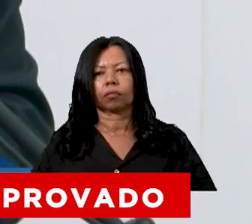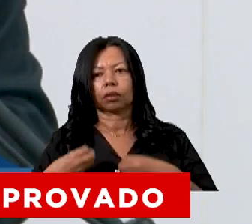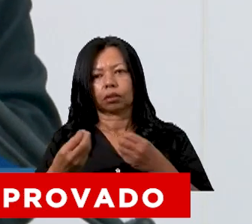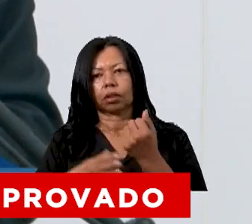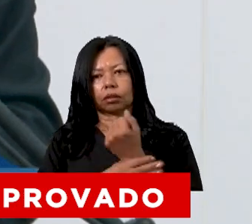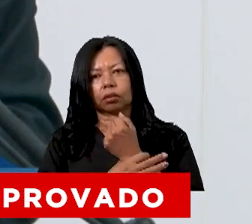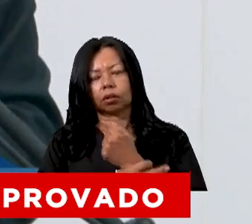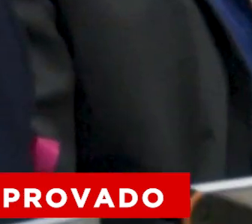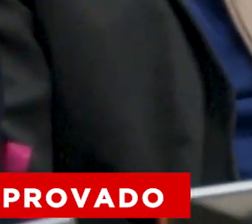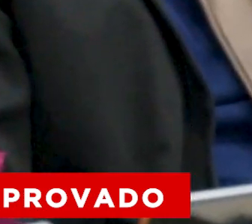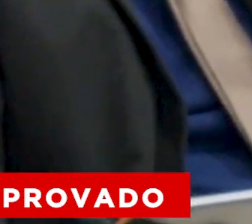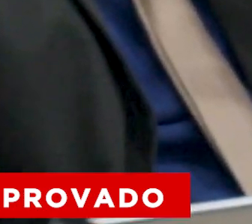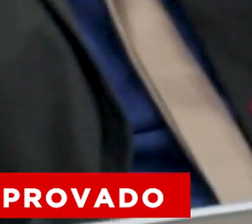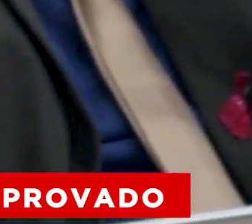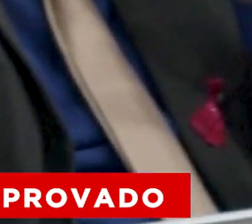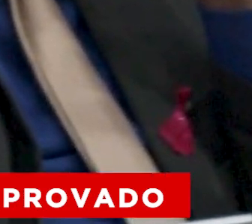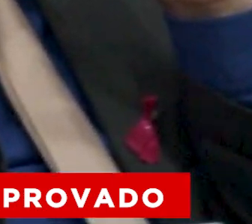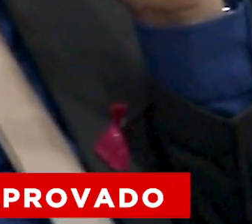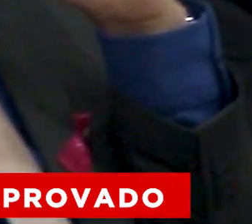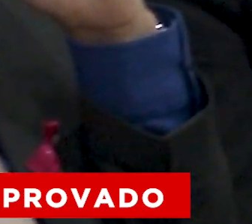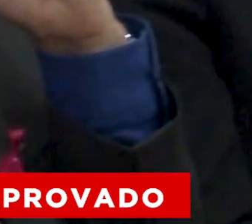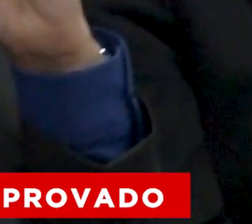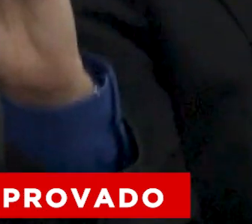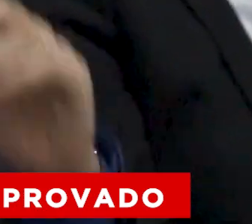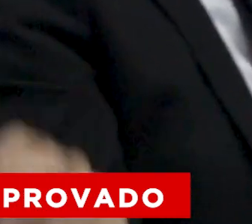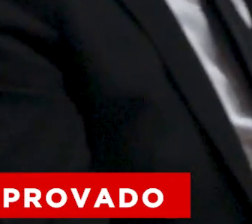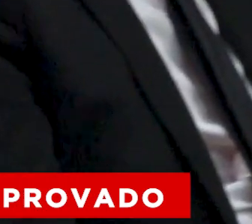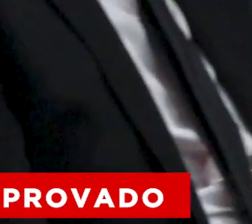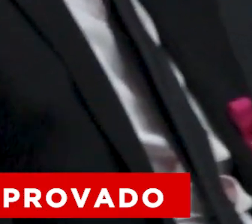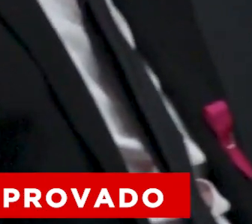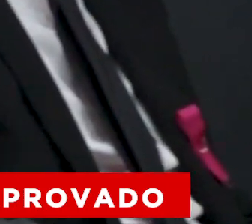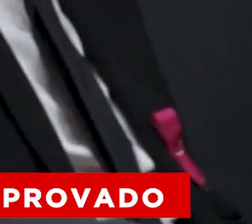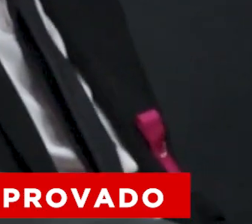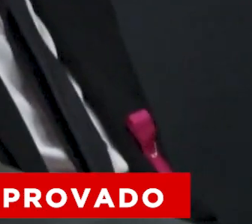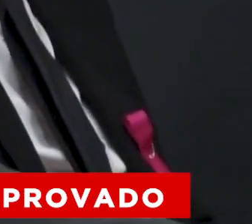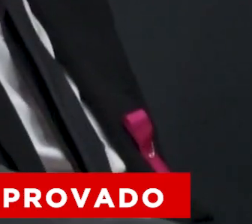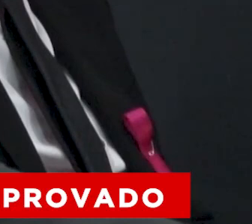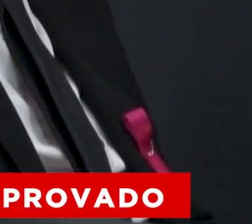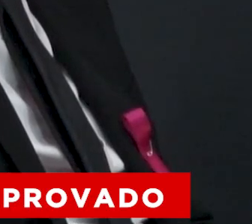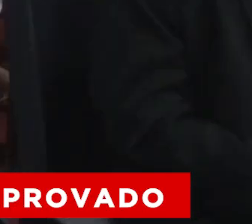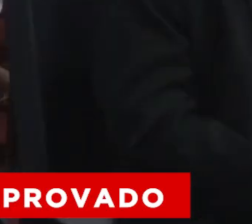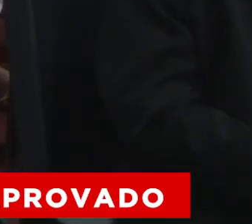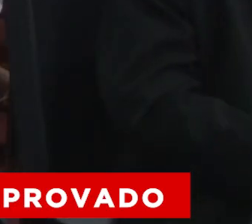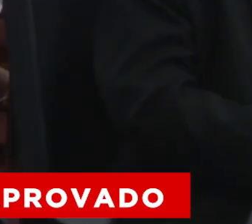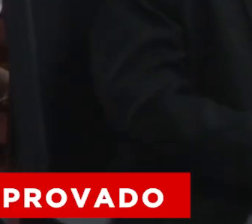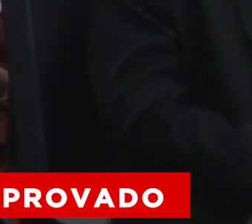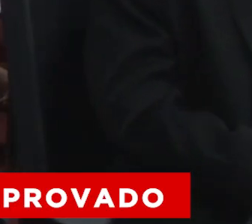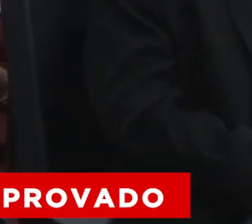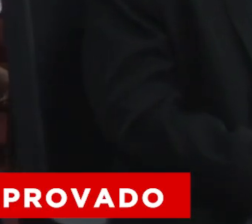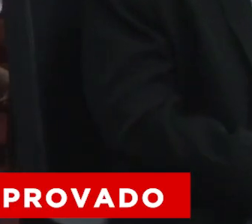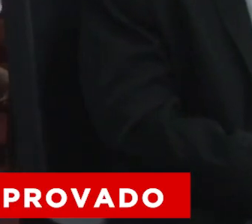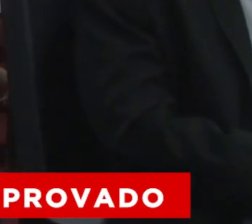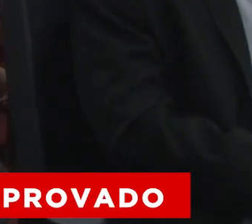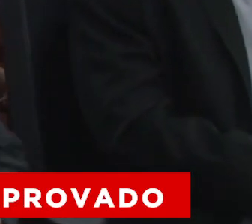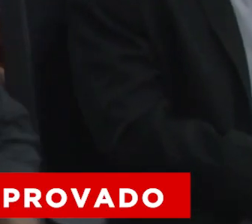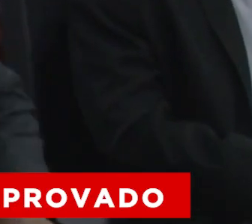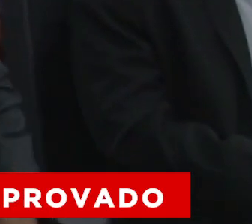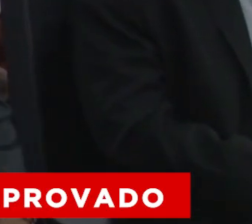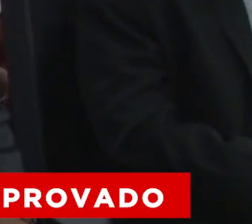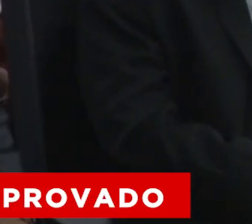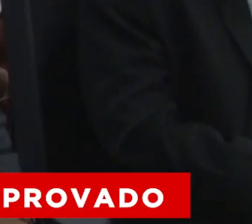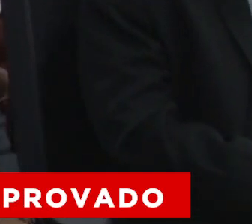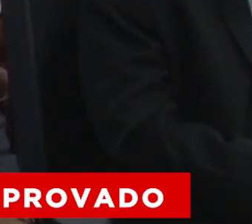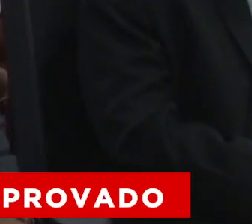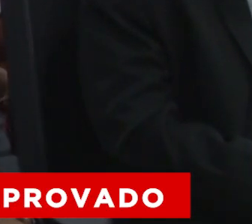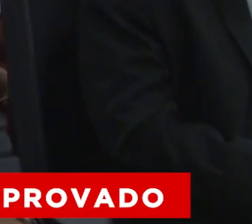a qualidade das nossas crianças nos colégios municipais, que é nosso dever. Não é um favor à municipalidade testar a